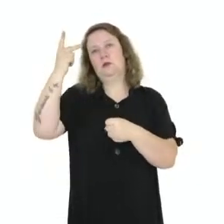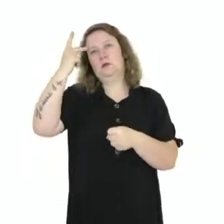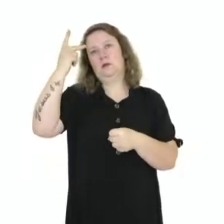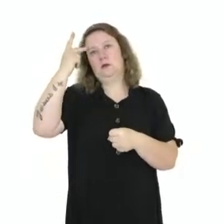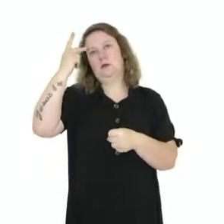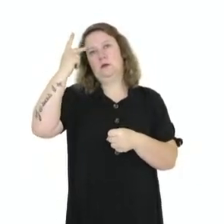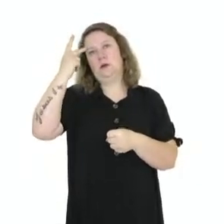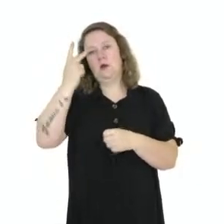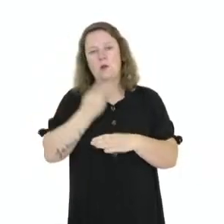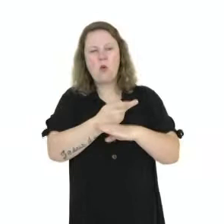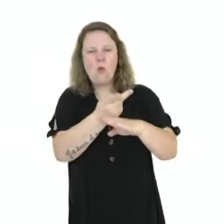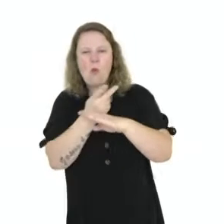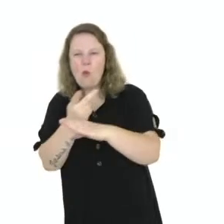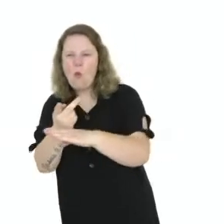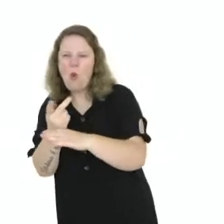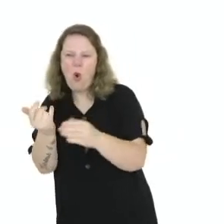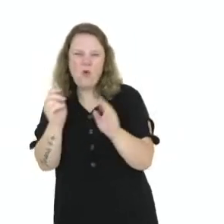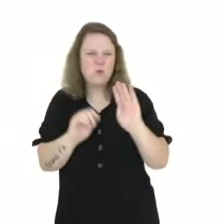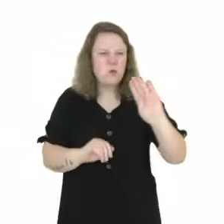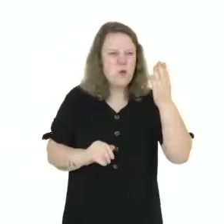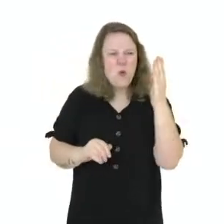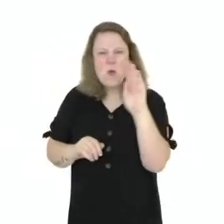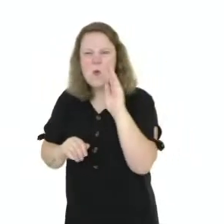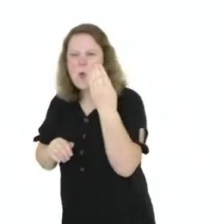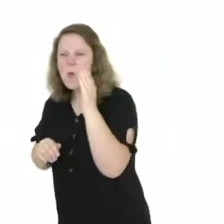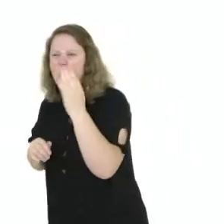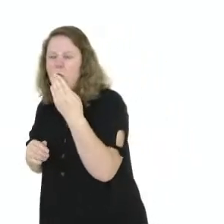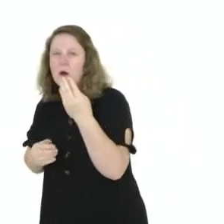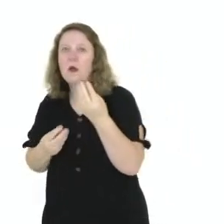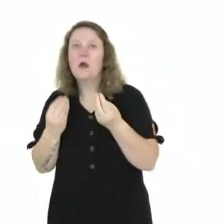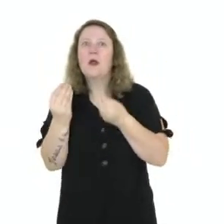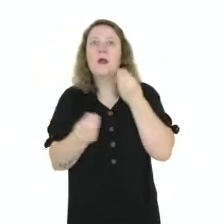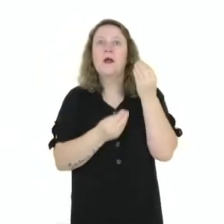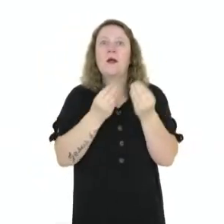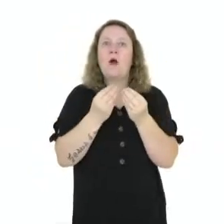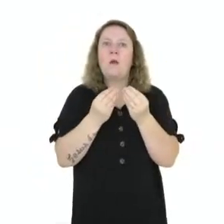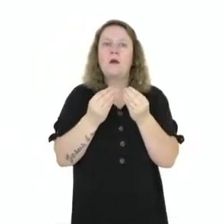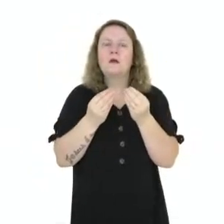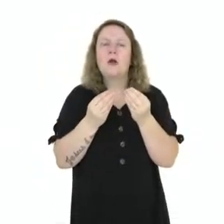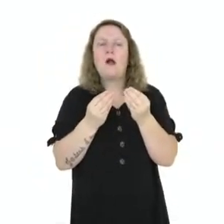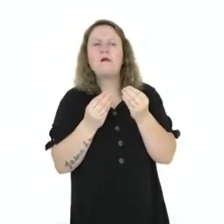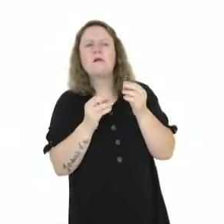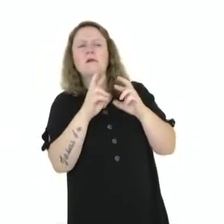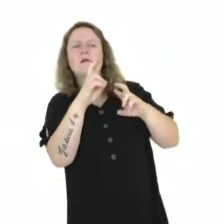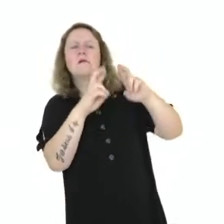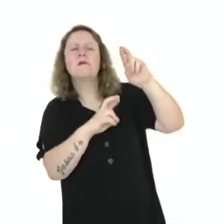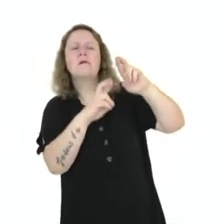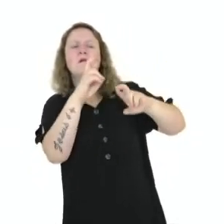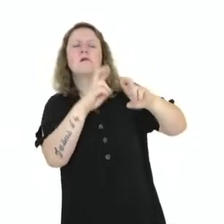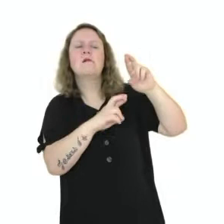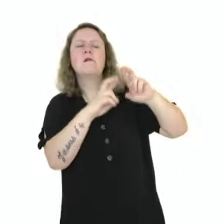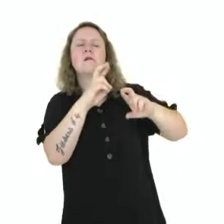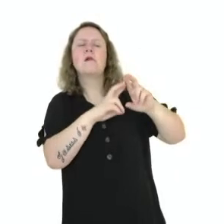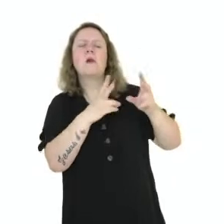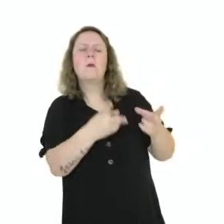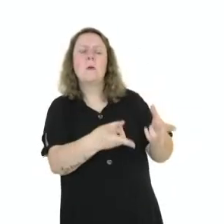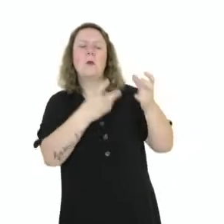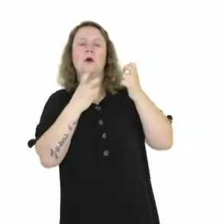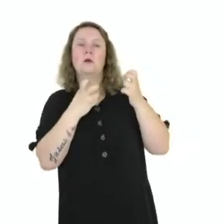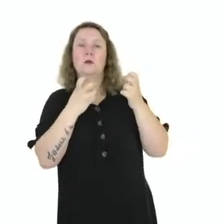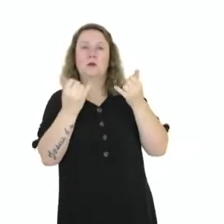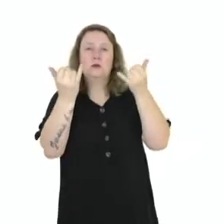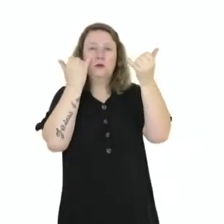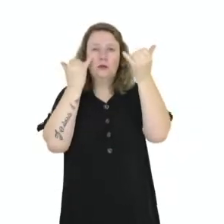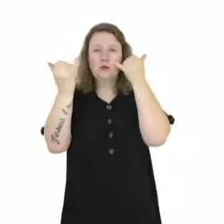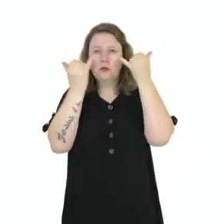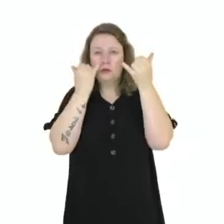Caça-Boatos, que terá uma espécie de termômetro para identificar o quanto cada notícia analisada